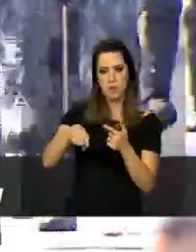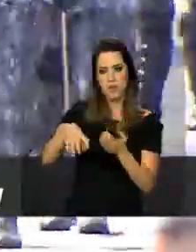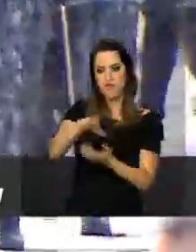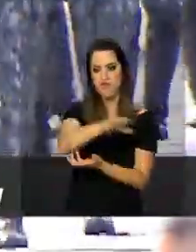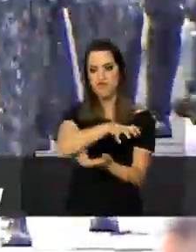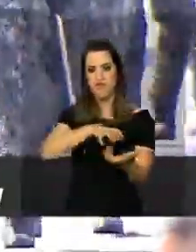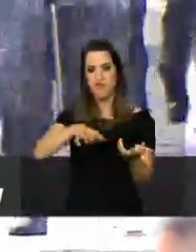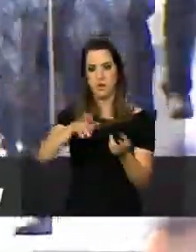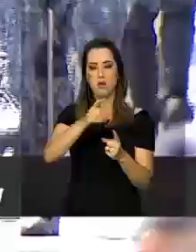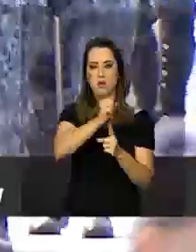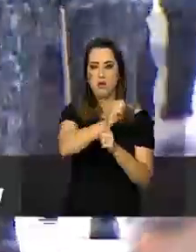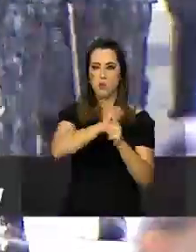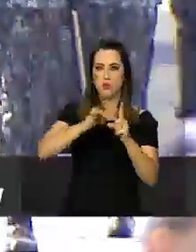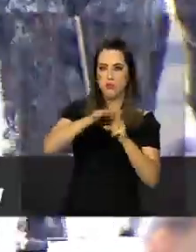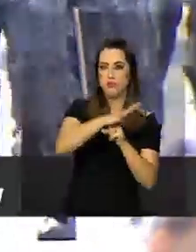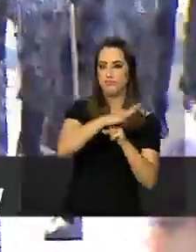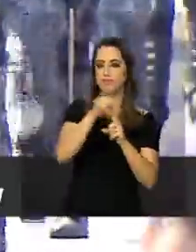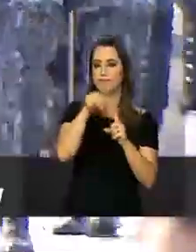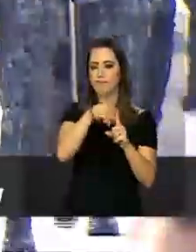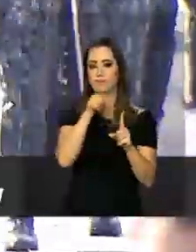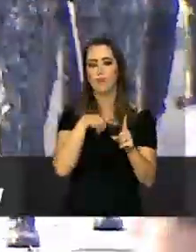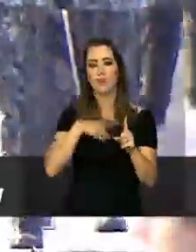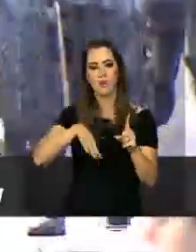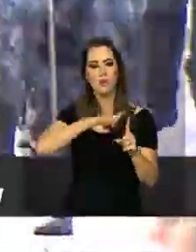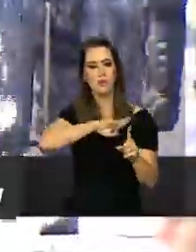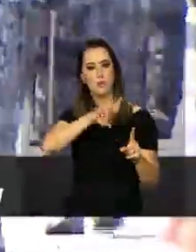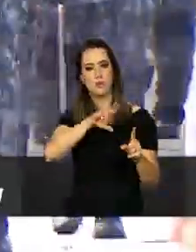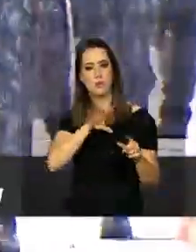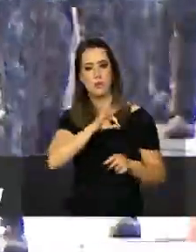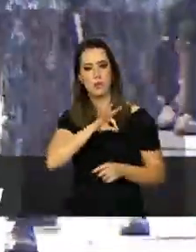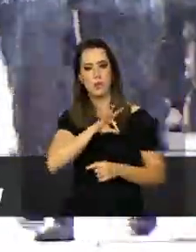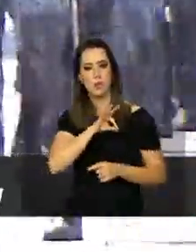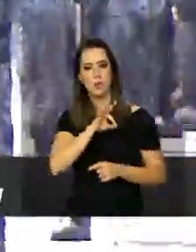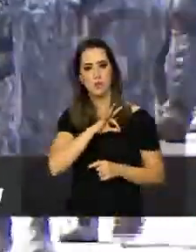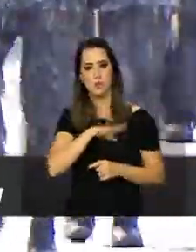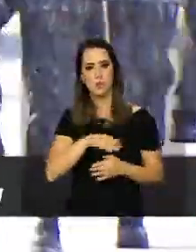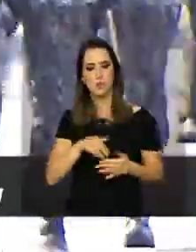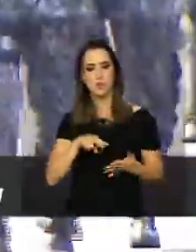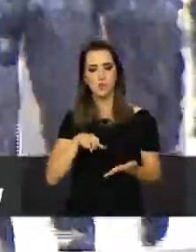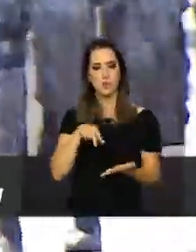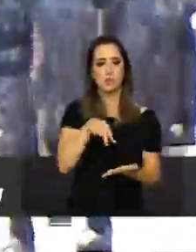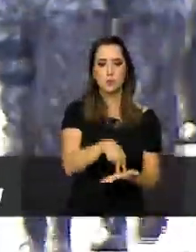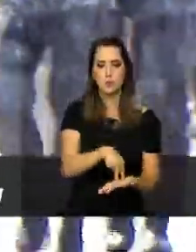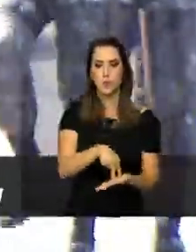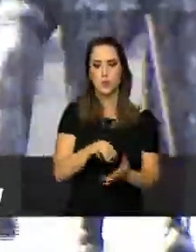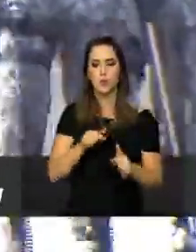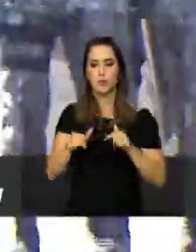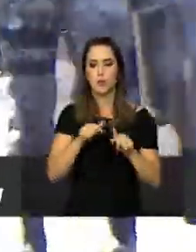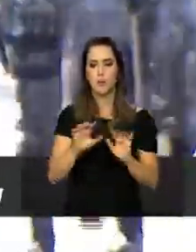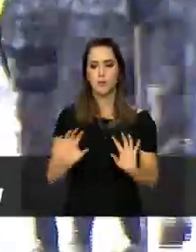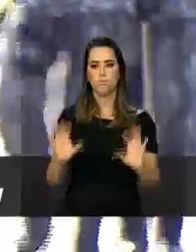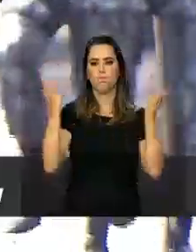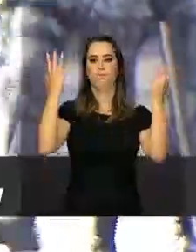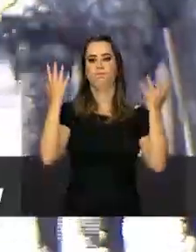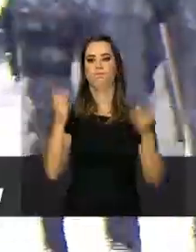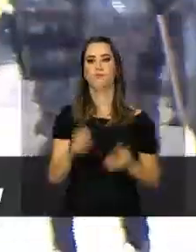de Eventos, responsável pelo policiamento de choque e ações em grandes eventos.